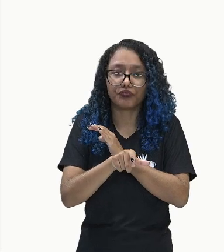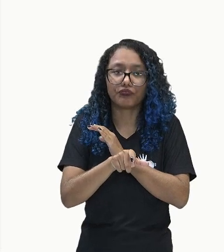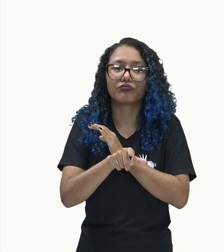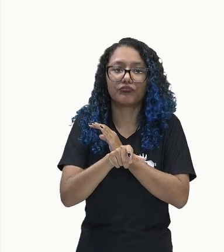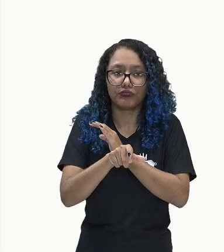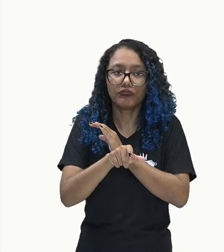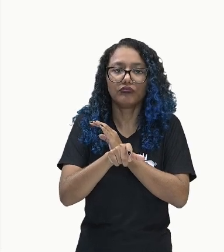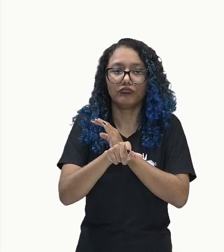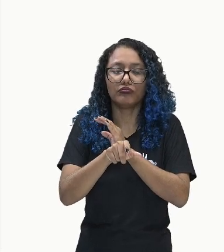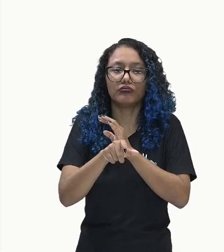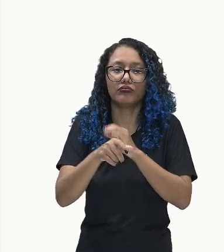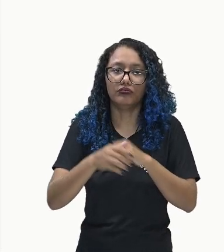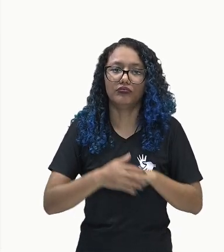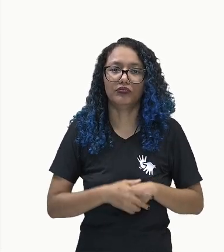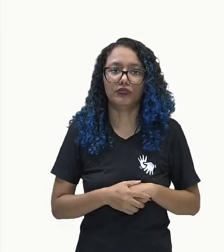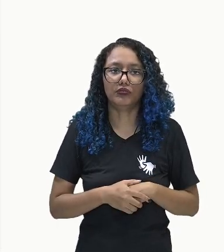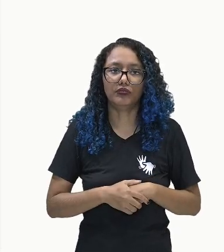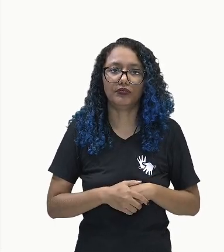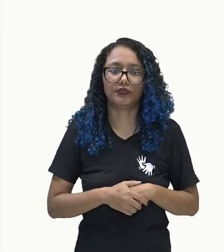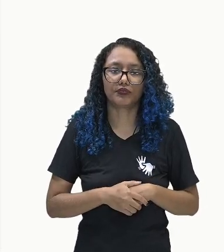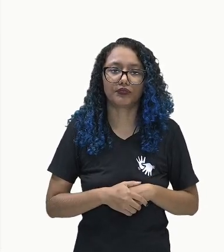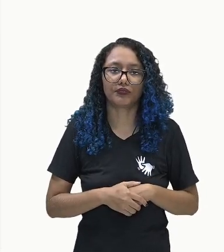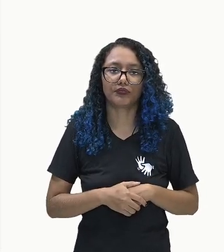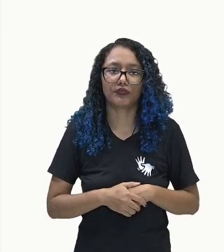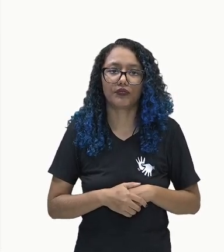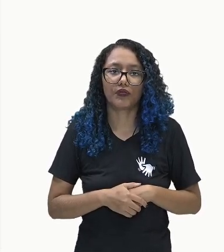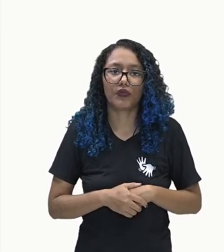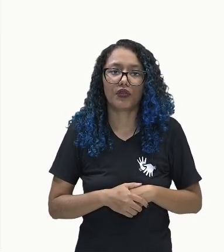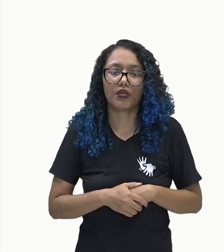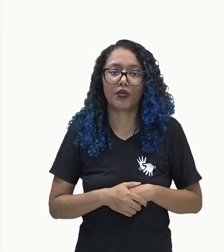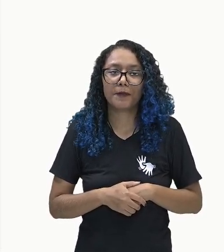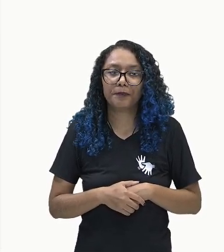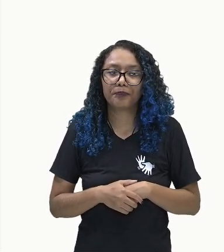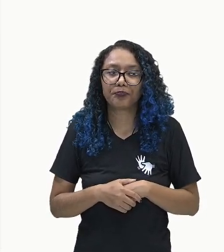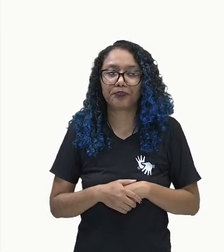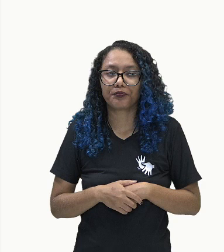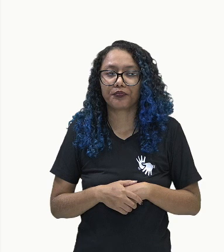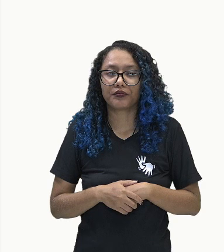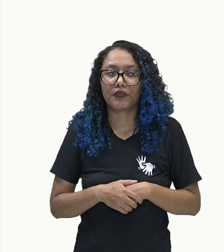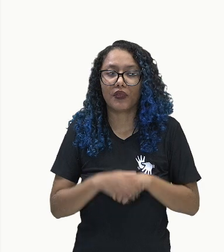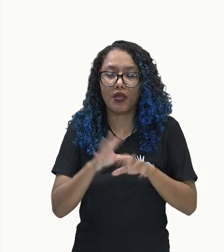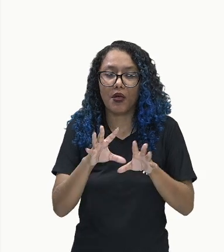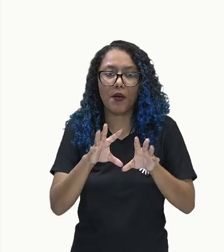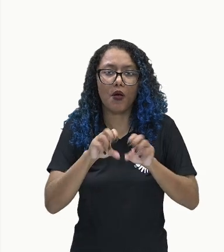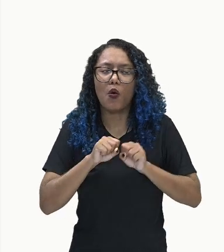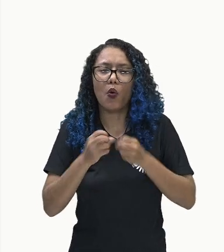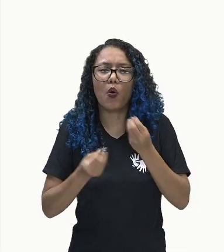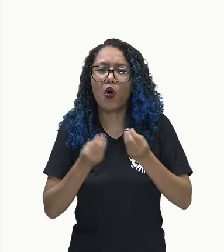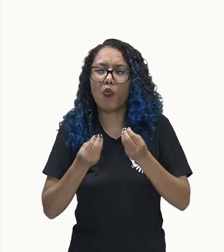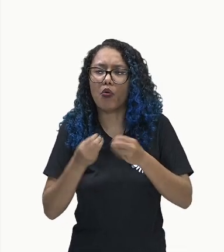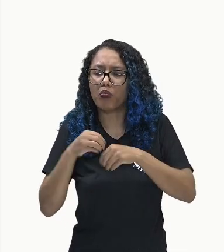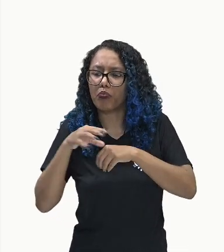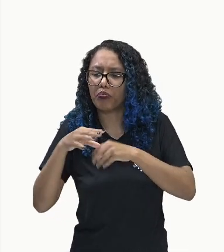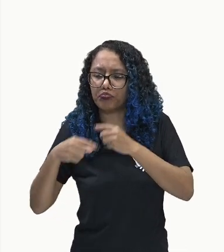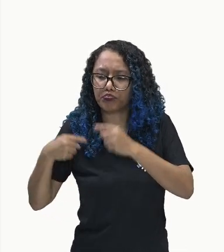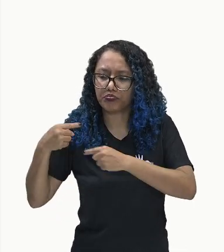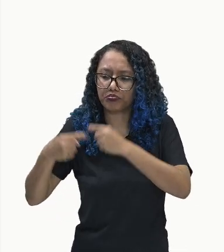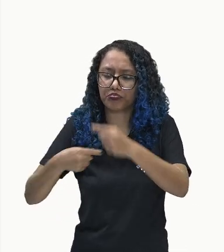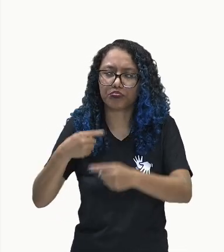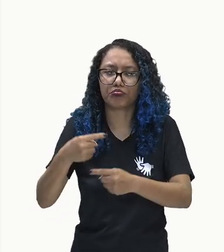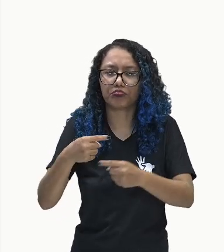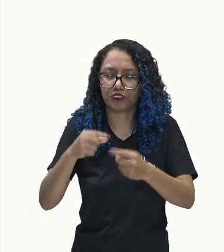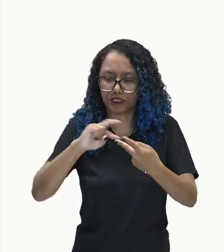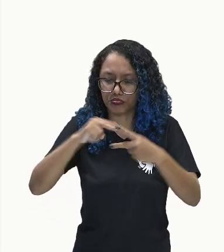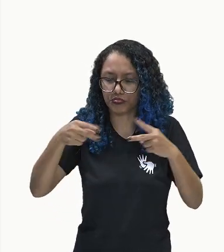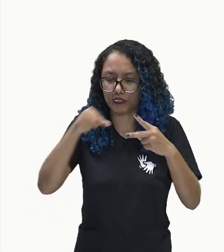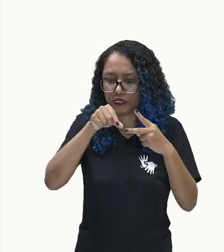indivíduo, eles são passadas ali, ela é mediada pela passagem de